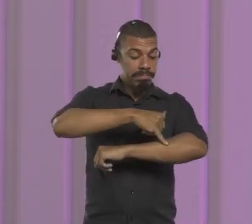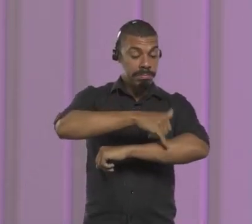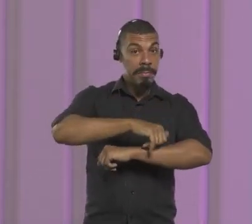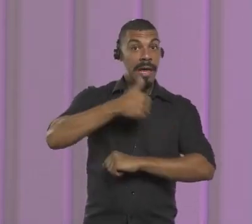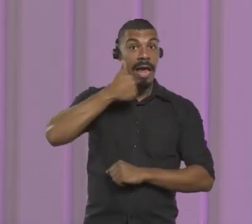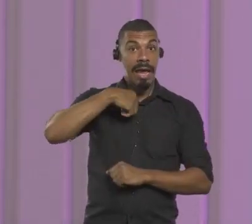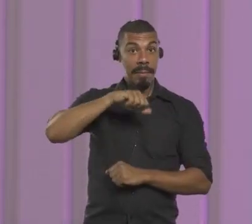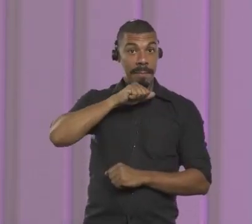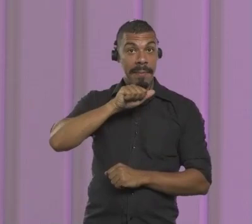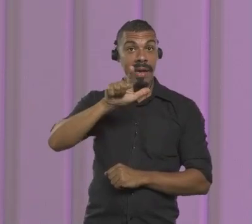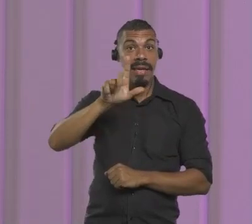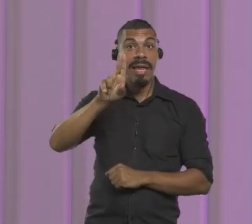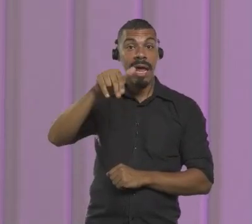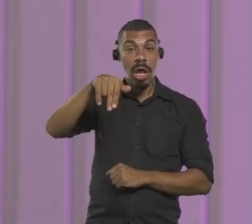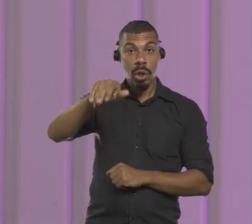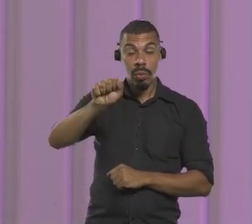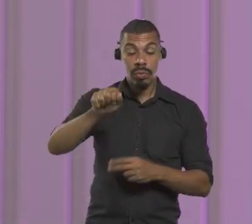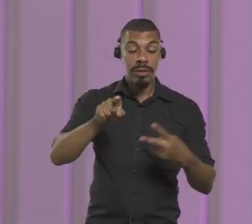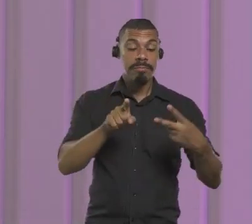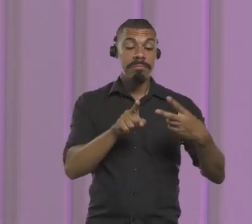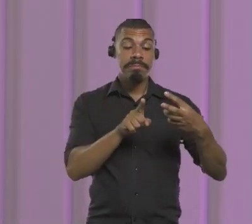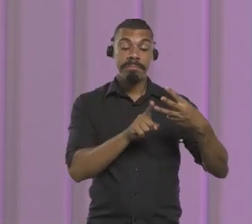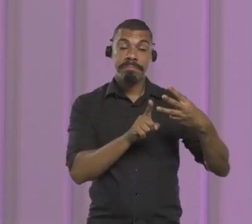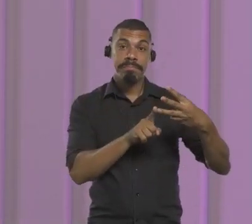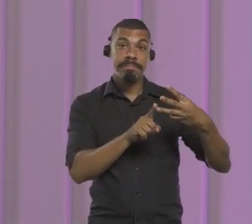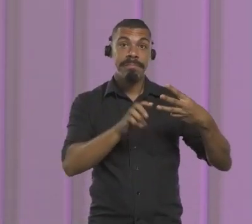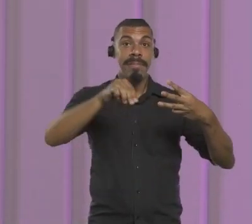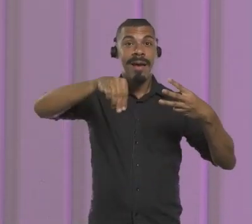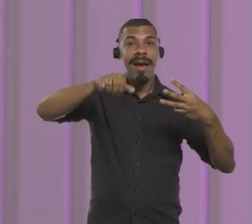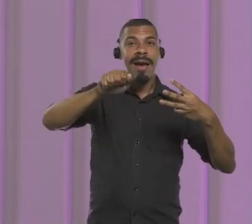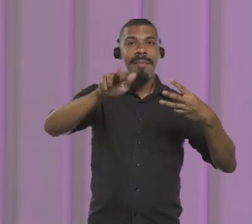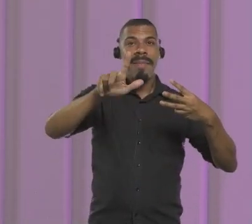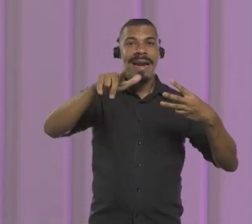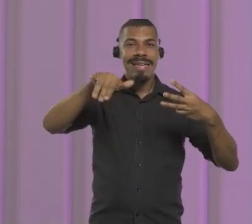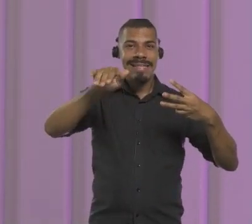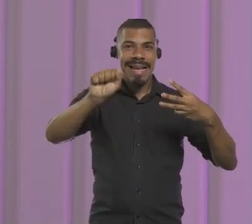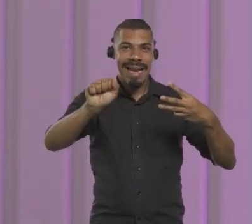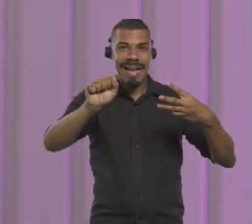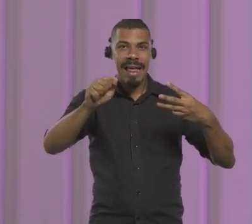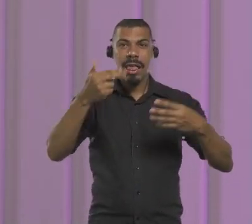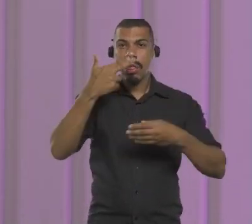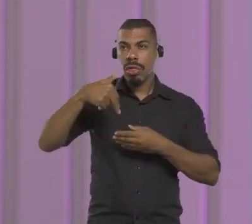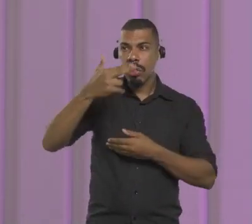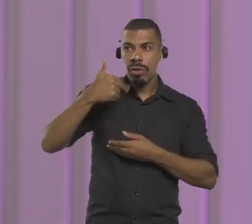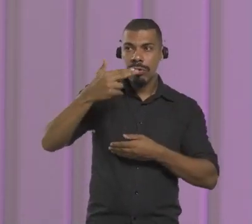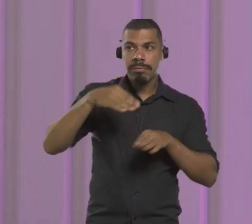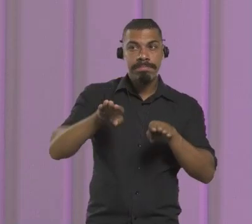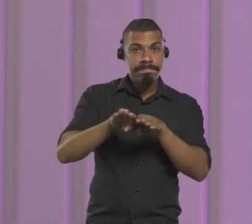da internet. E temos Marcela Cotatti, que é nutricionista,